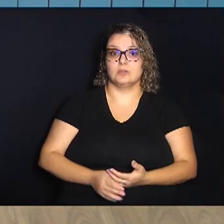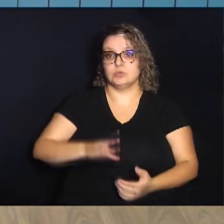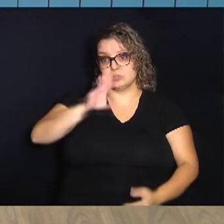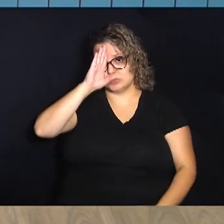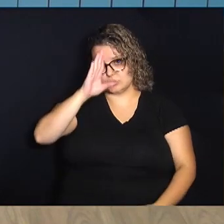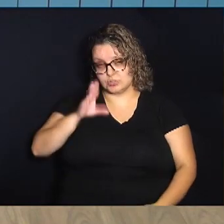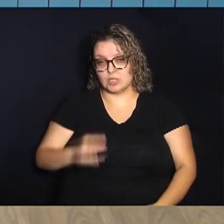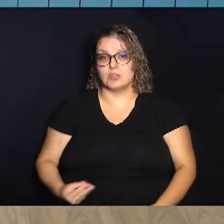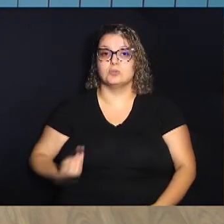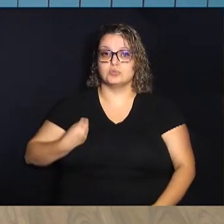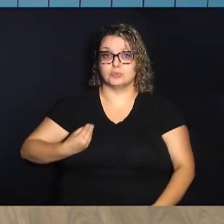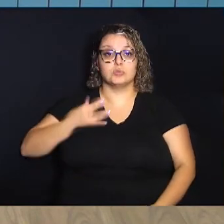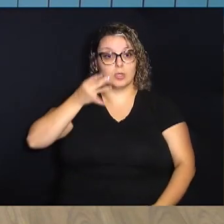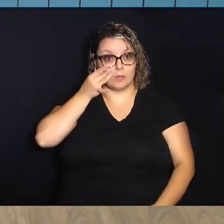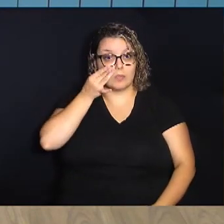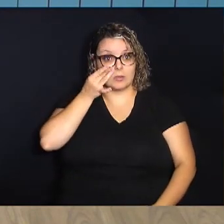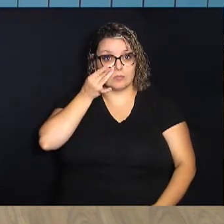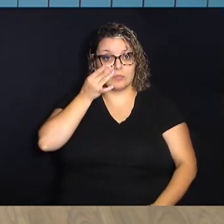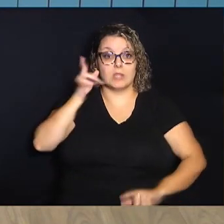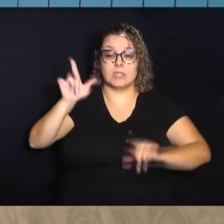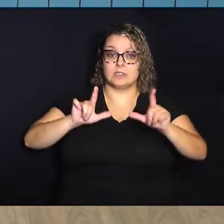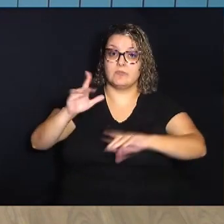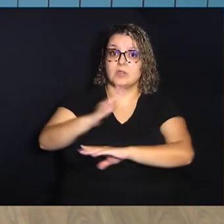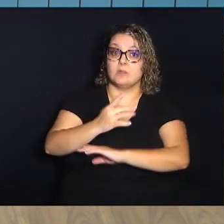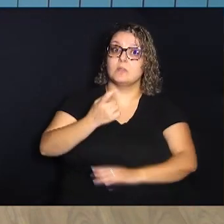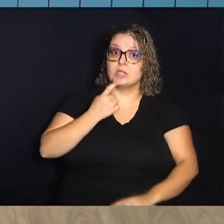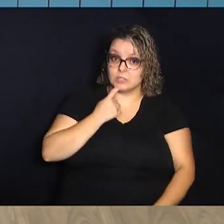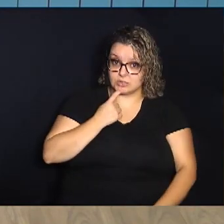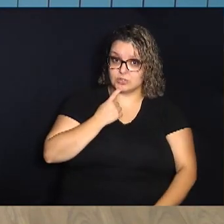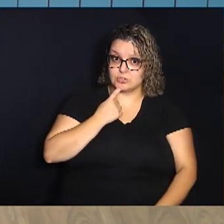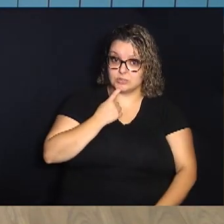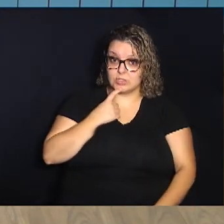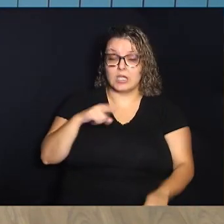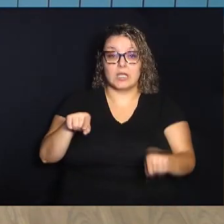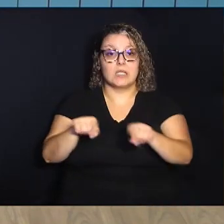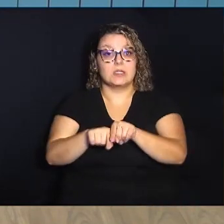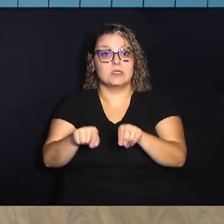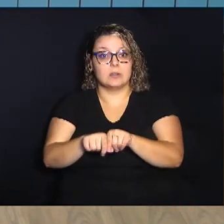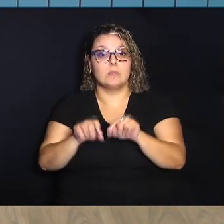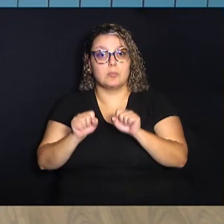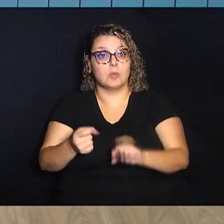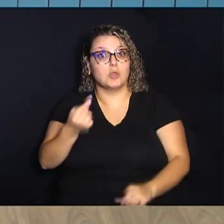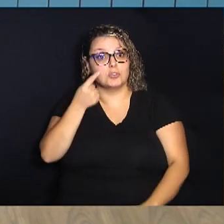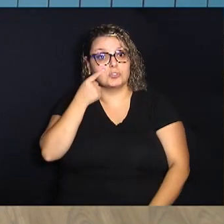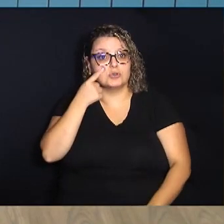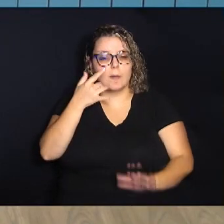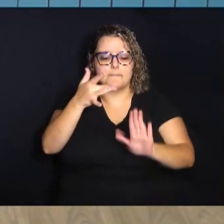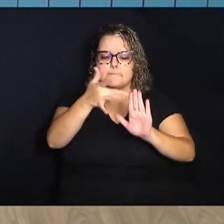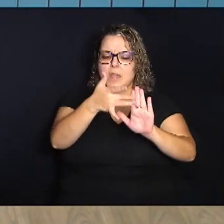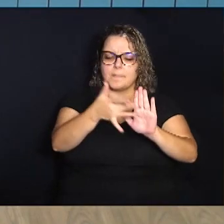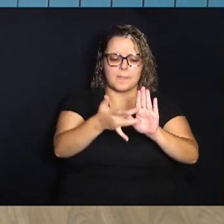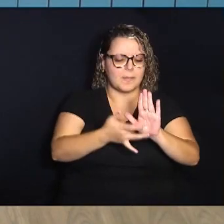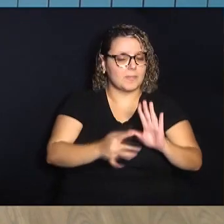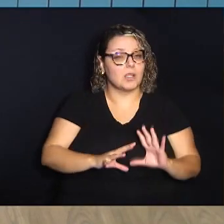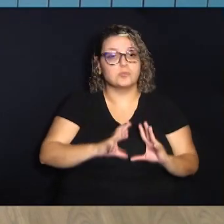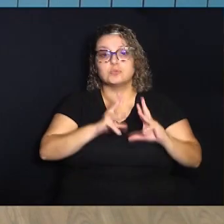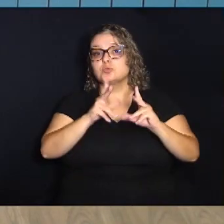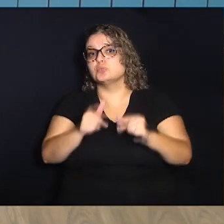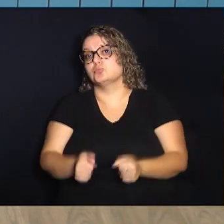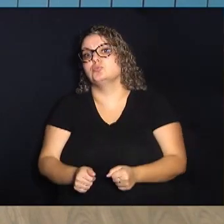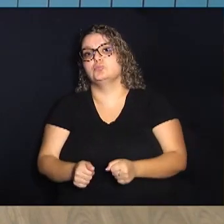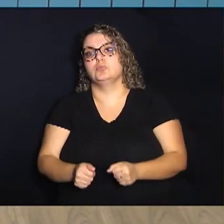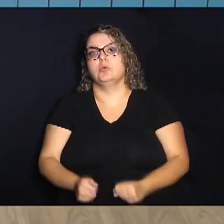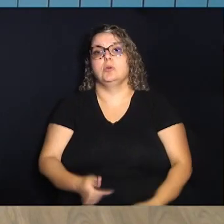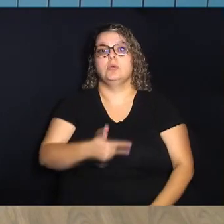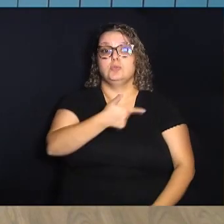a transmissão ao vivo pela TV Câmara Campinas. E também pode conferir a pauta completa com todos os